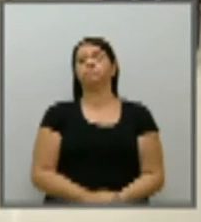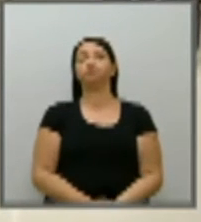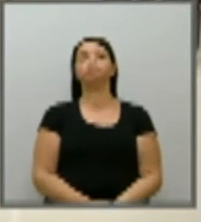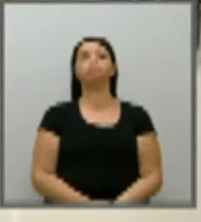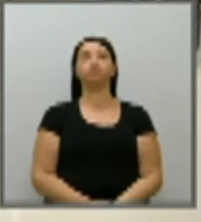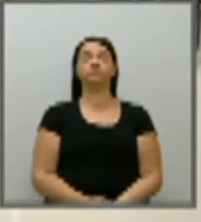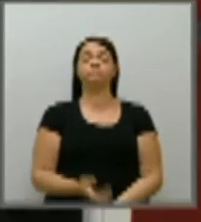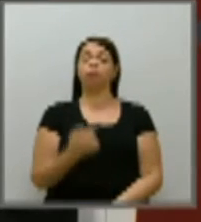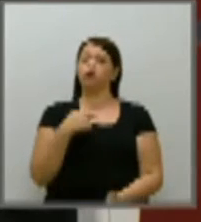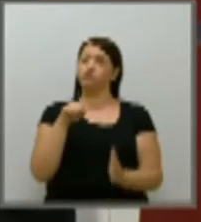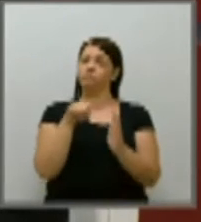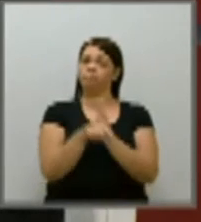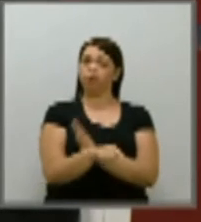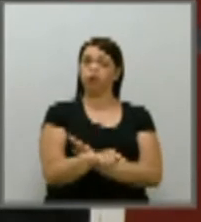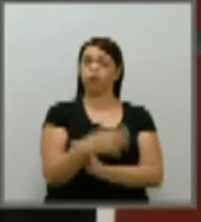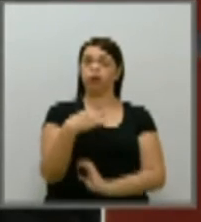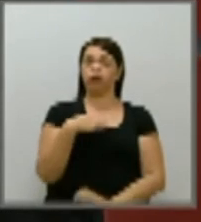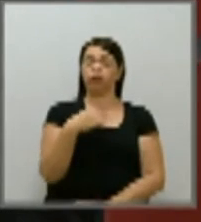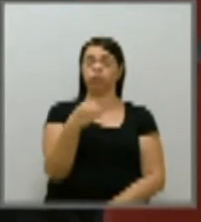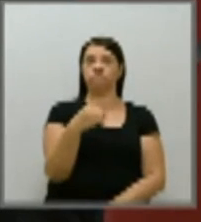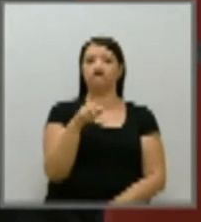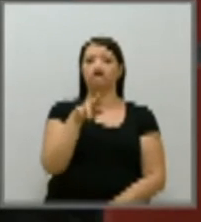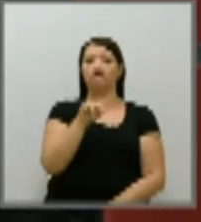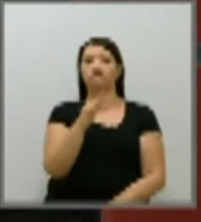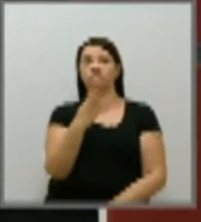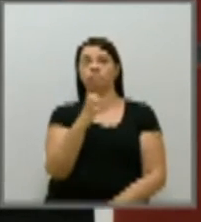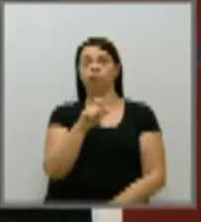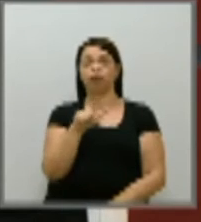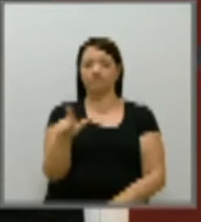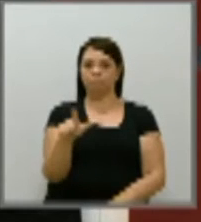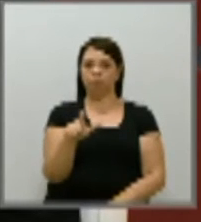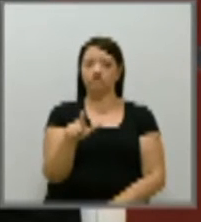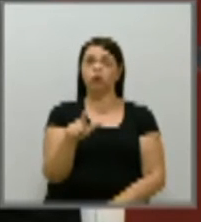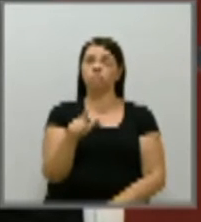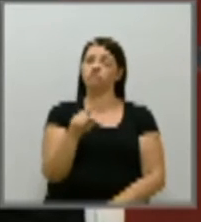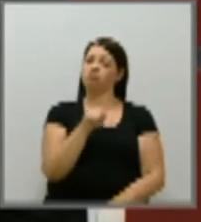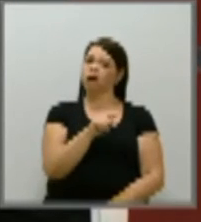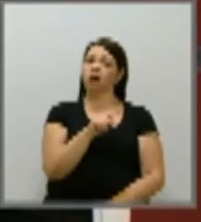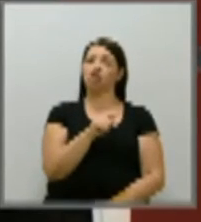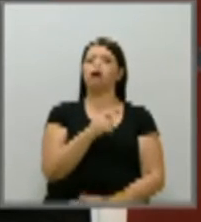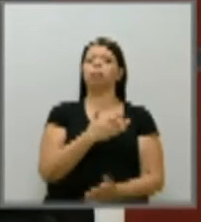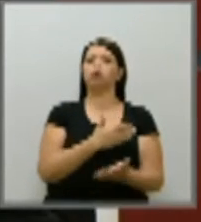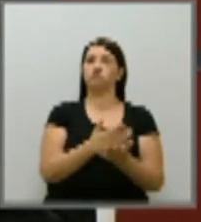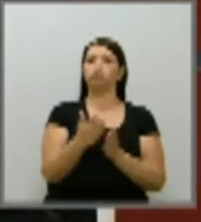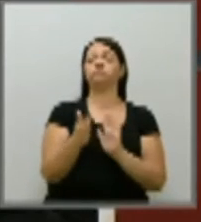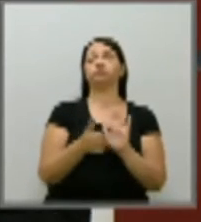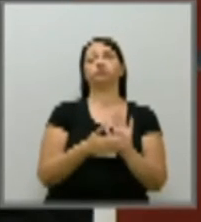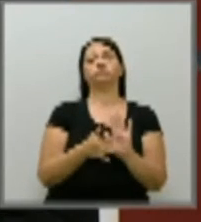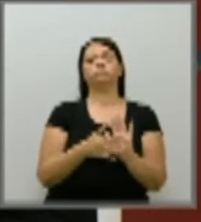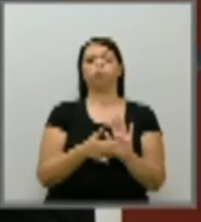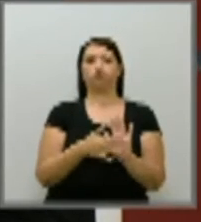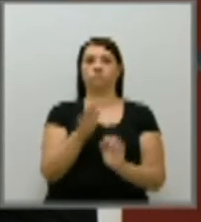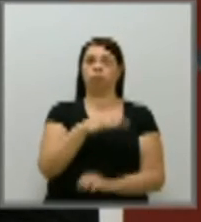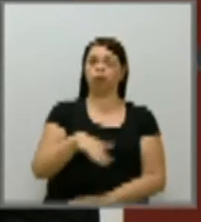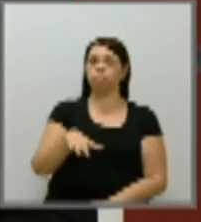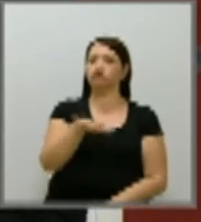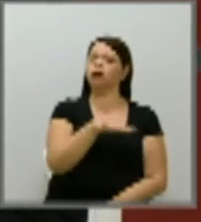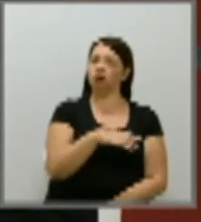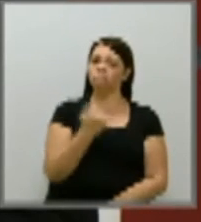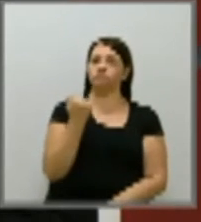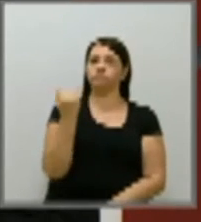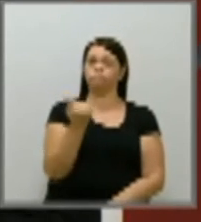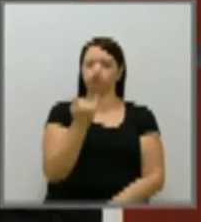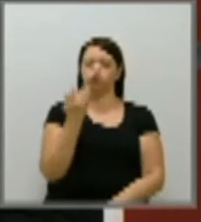vou perguntar para a candidata Anabel, até porque li no seu, nas suas propostas essa área extremamente importante, que já